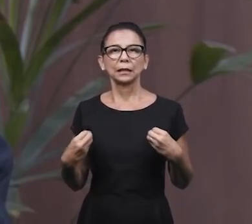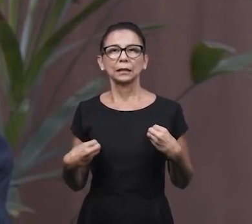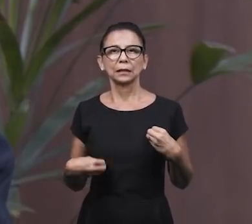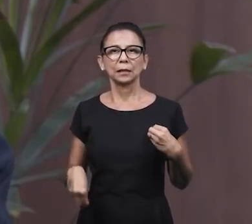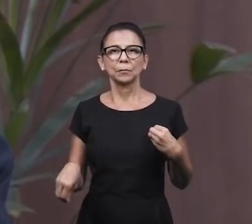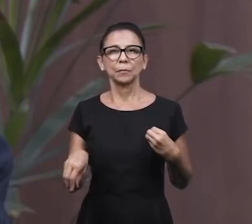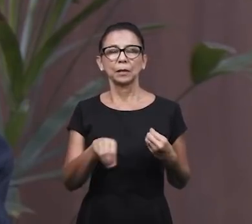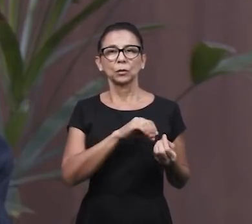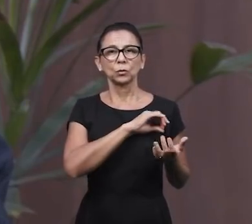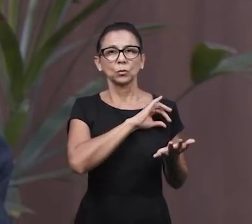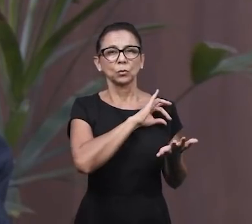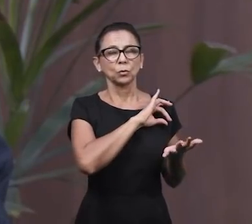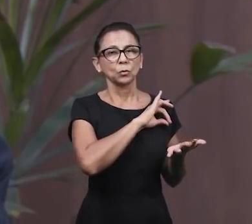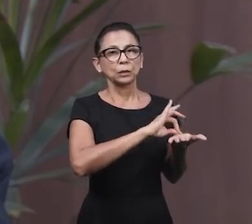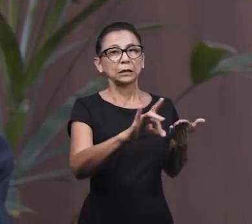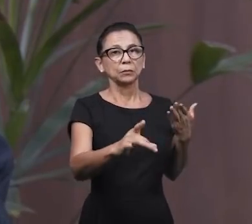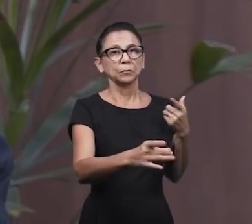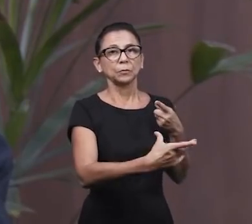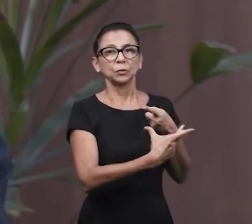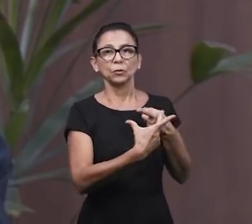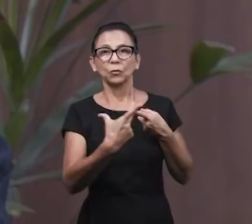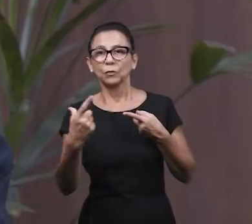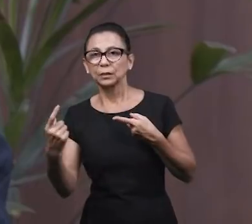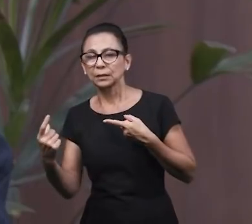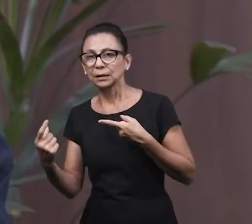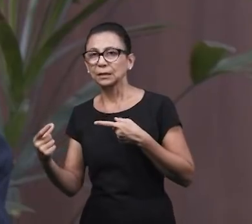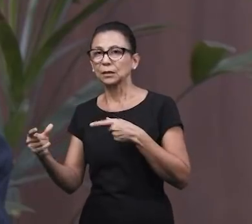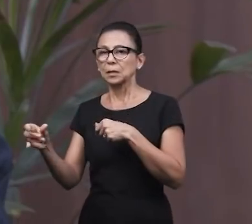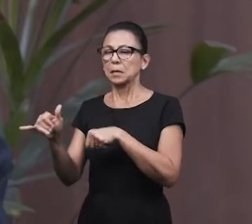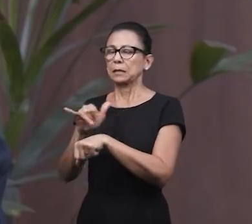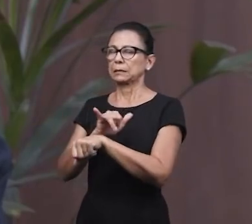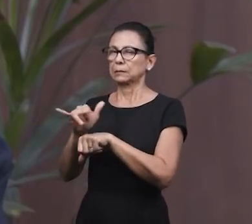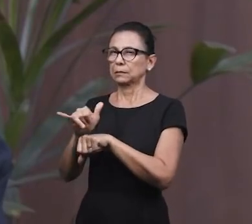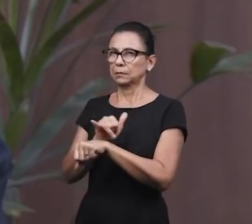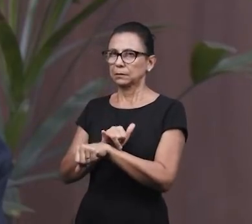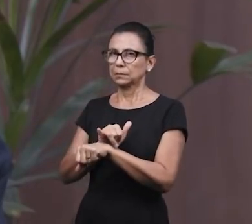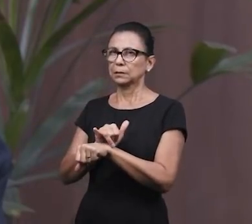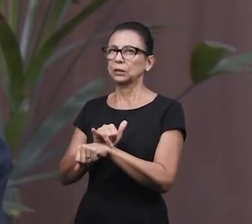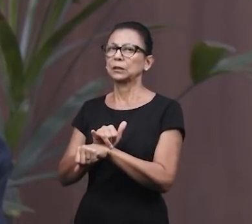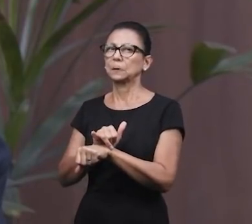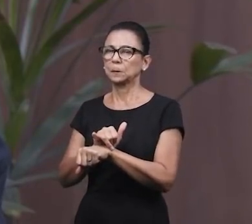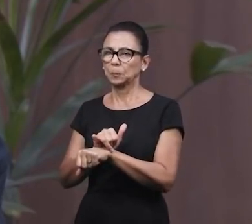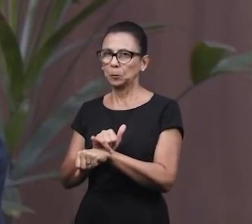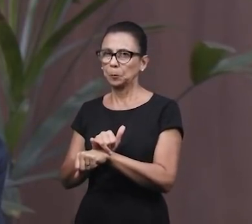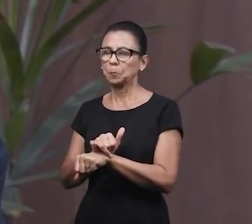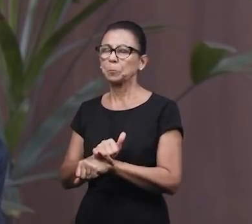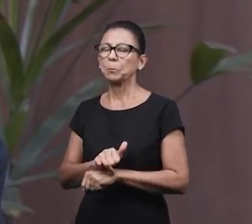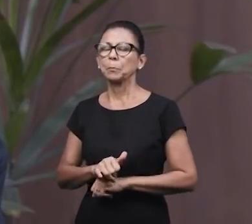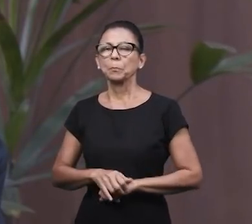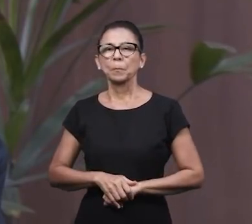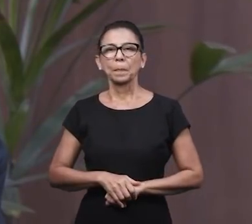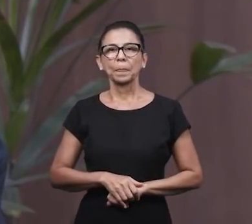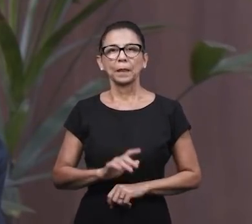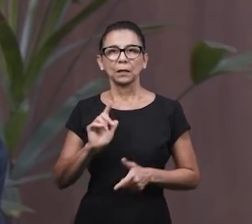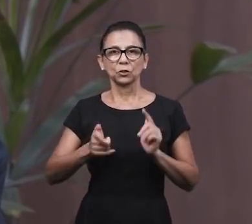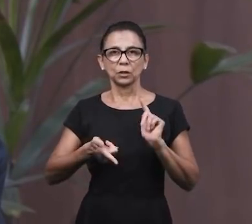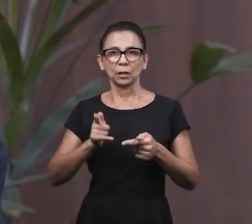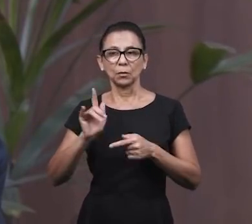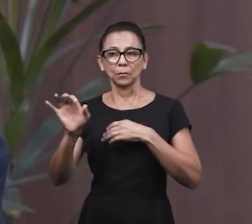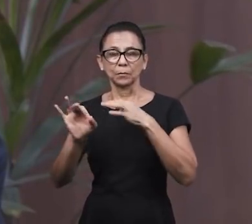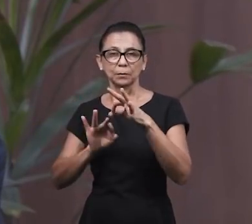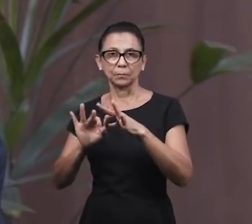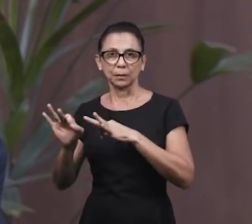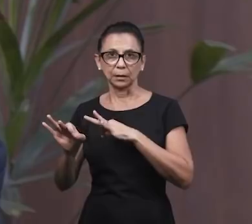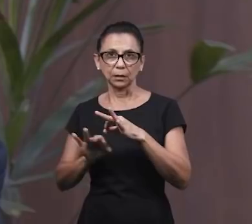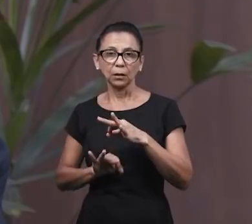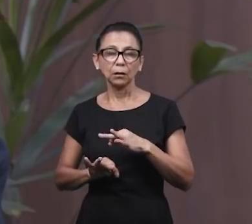ali os midianitas, né? E naquela estratégia, o que trouxe a certeza para ele